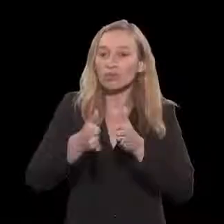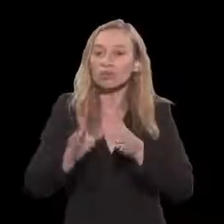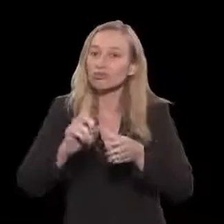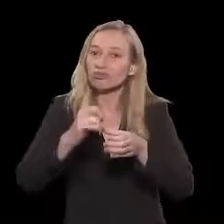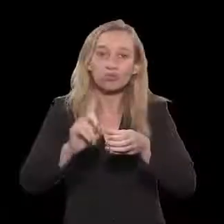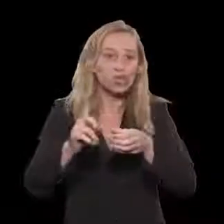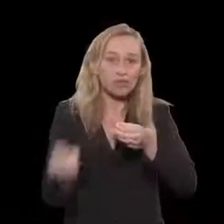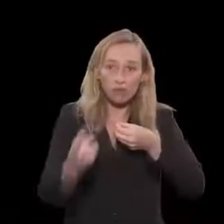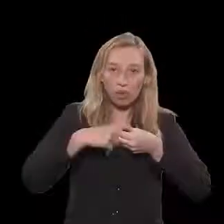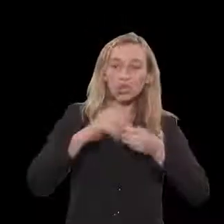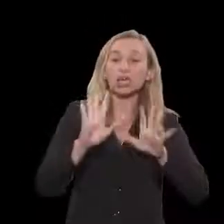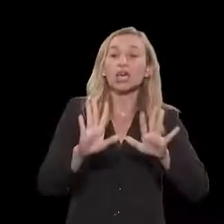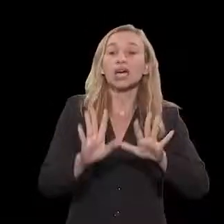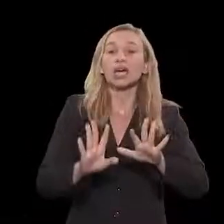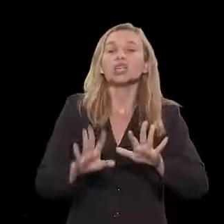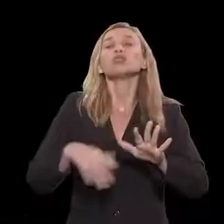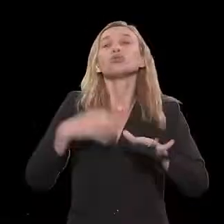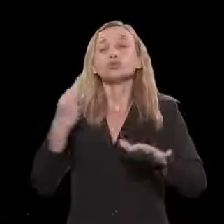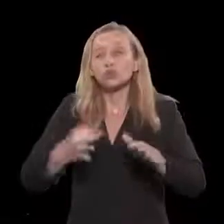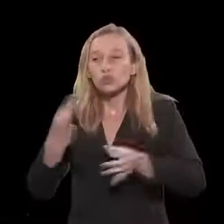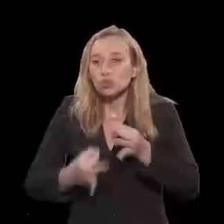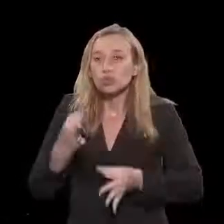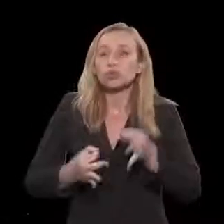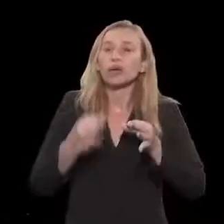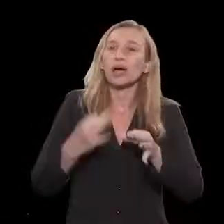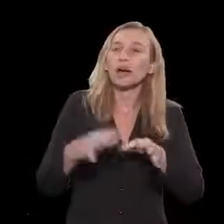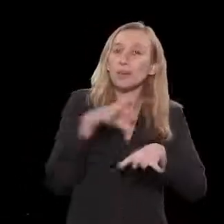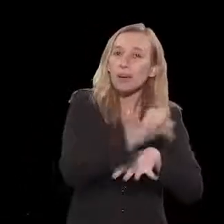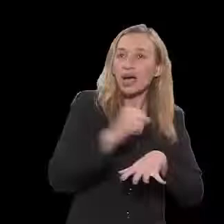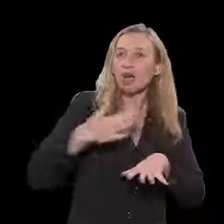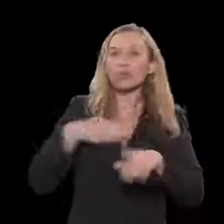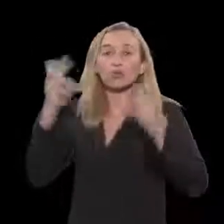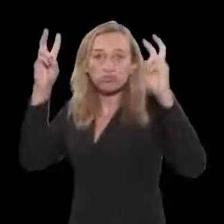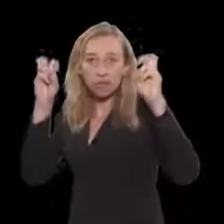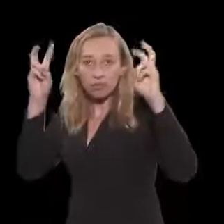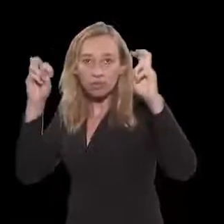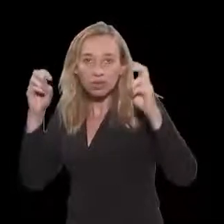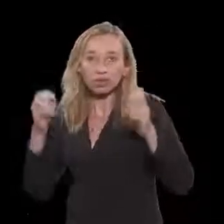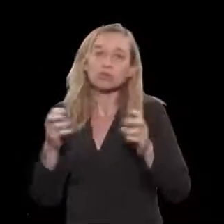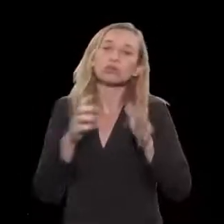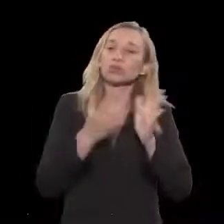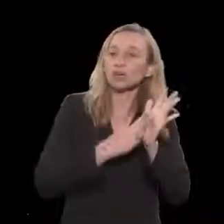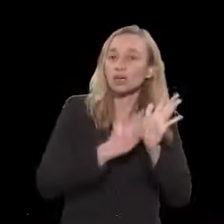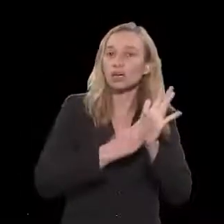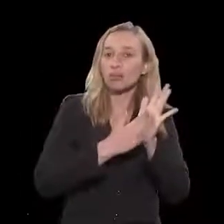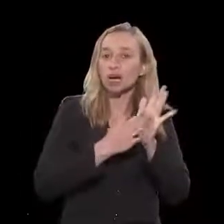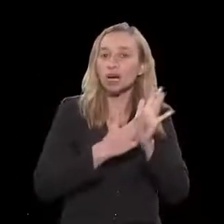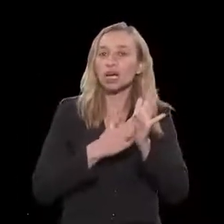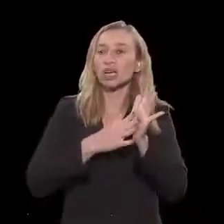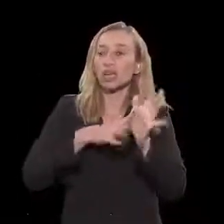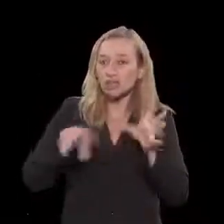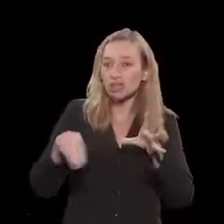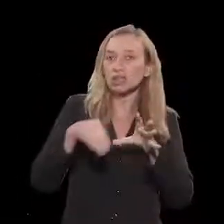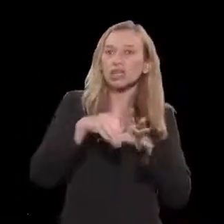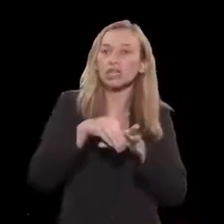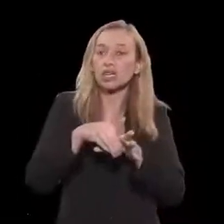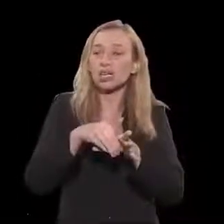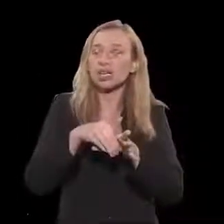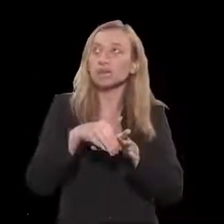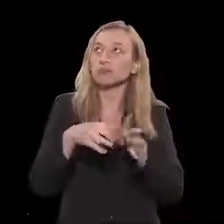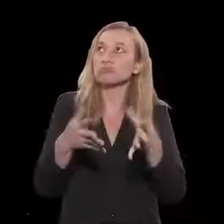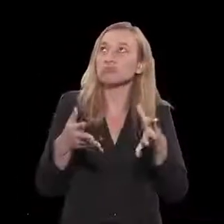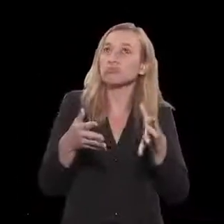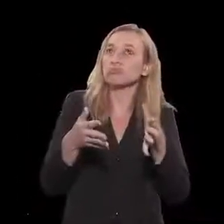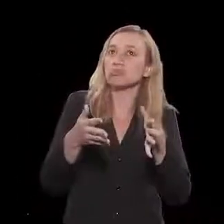sem volta, e justamente para poder pegar o meu tema sobre samba e fazer com que ele viralize